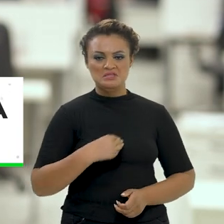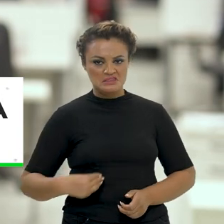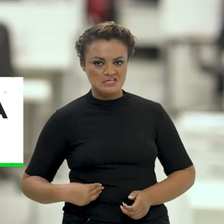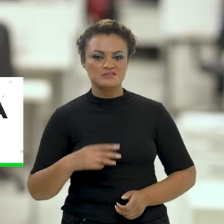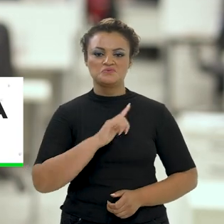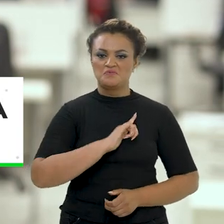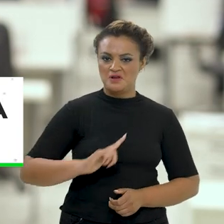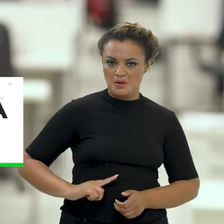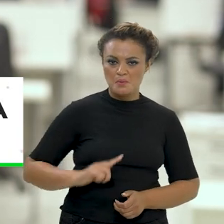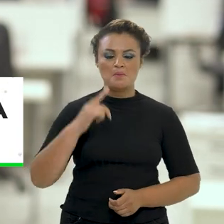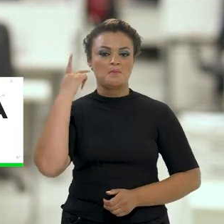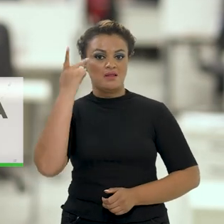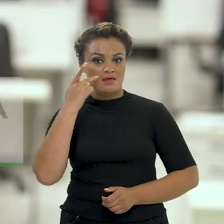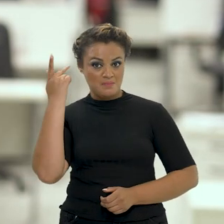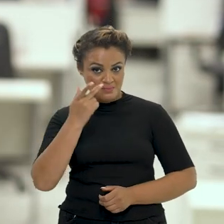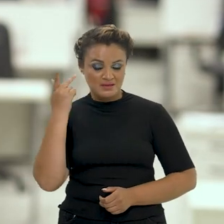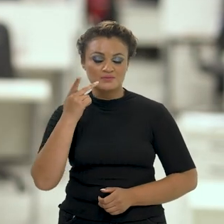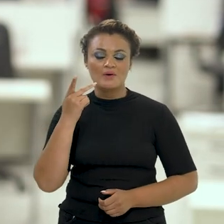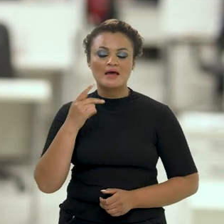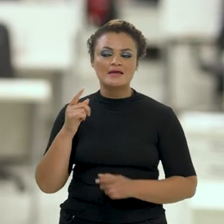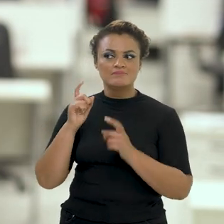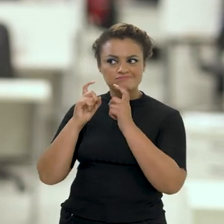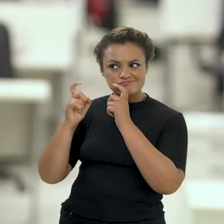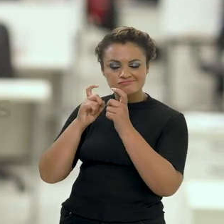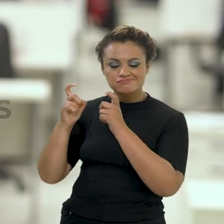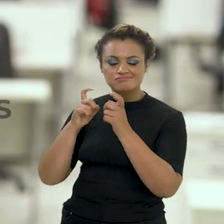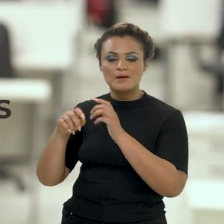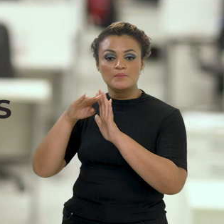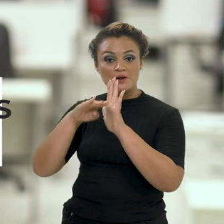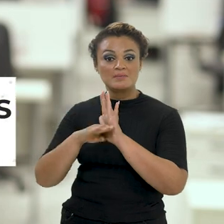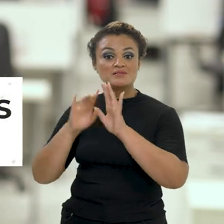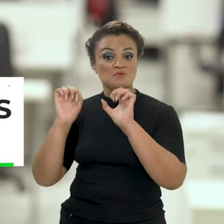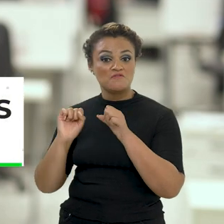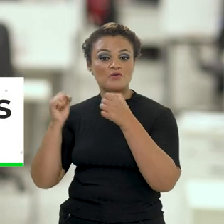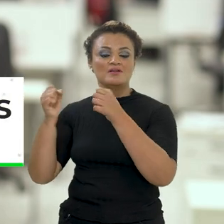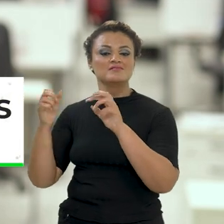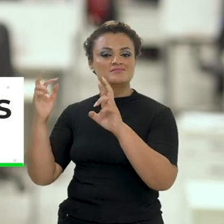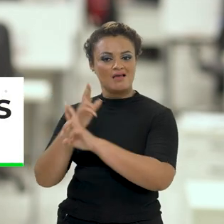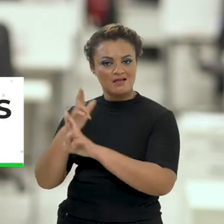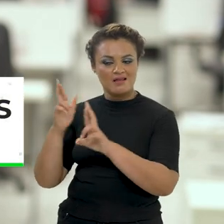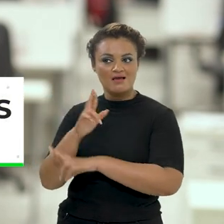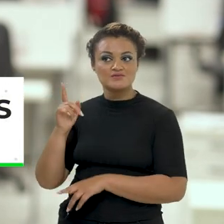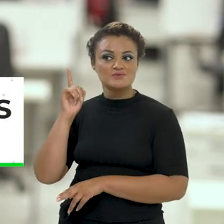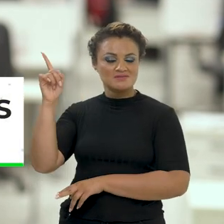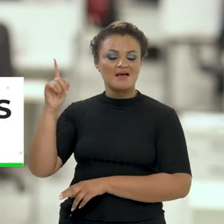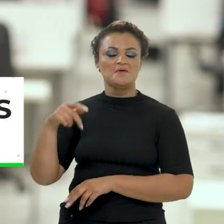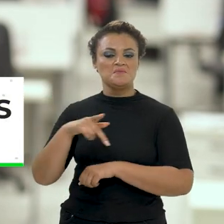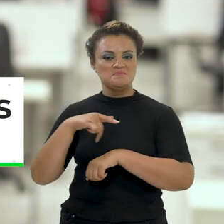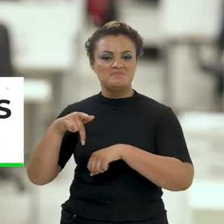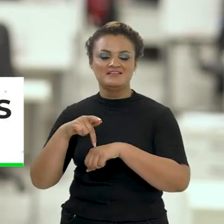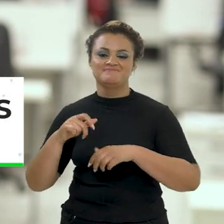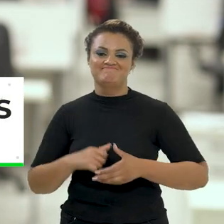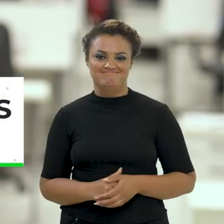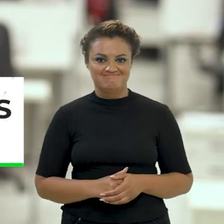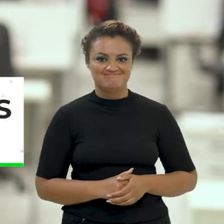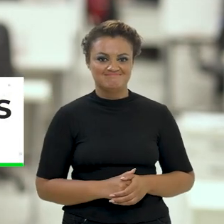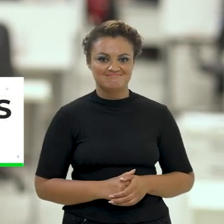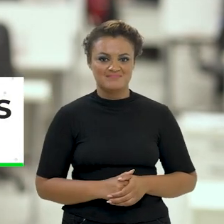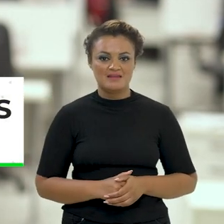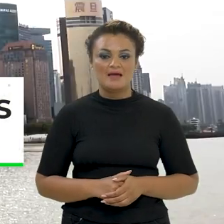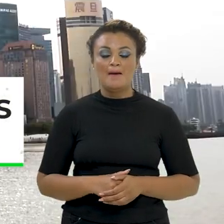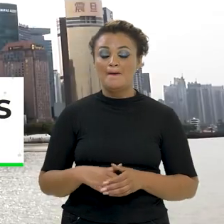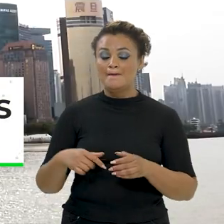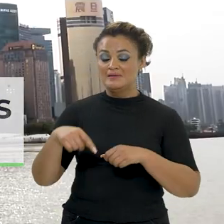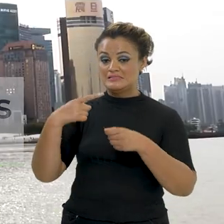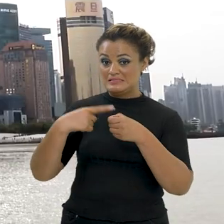empresários, governadores, parlamentares e ministros, Lula cumprirá uma agenda para fortalecer e ampliar relações e negócios com o país